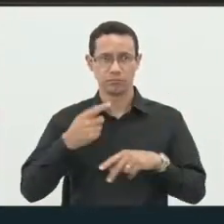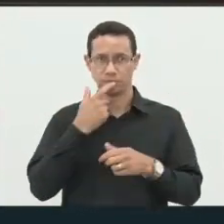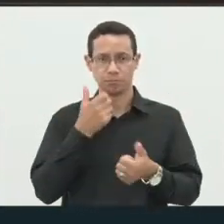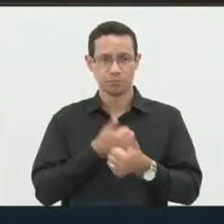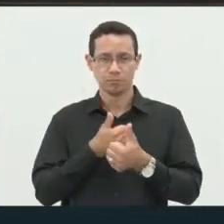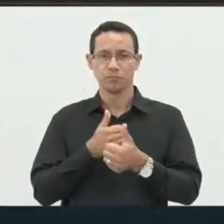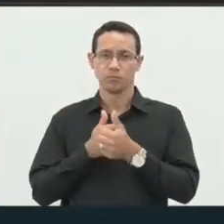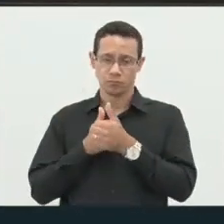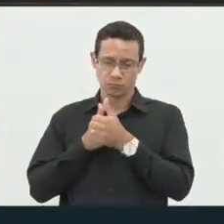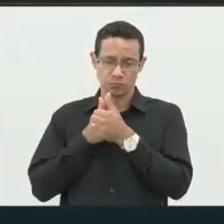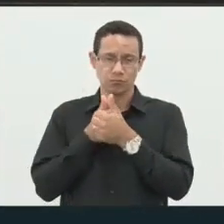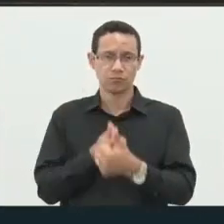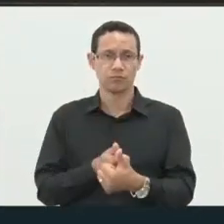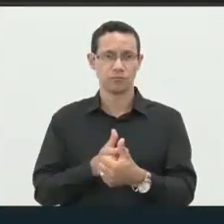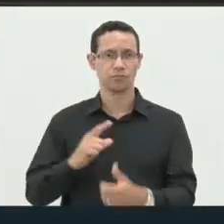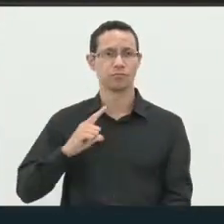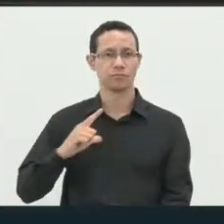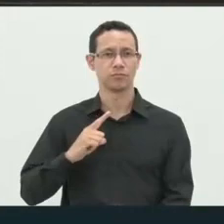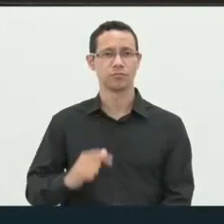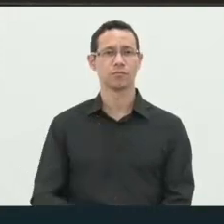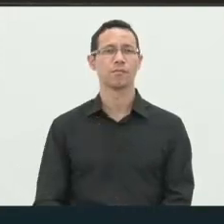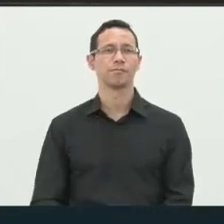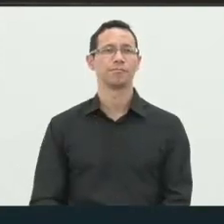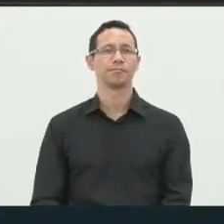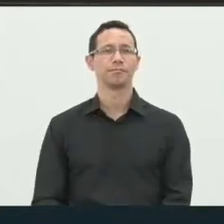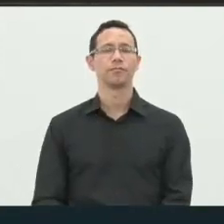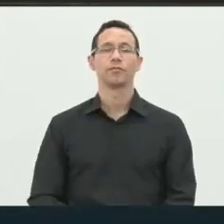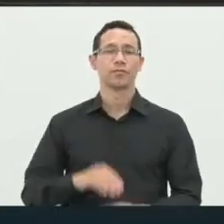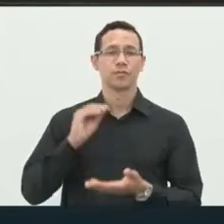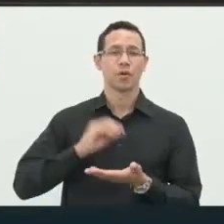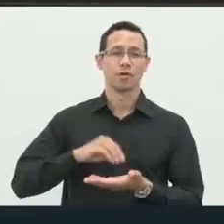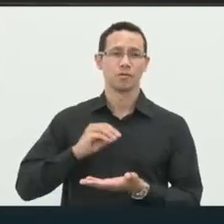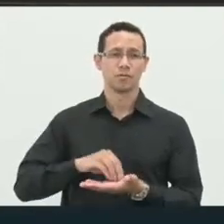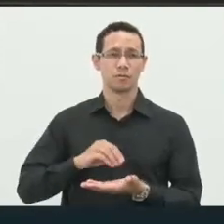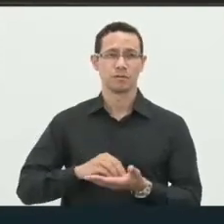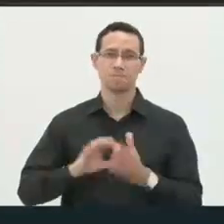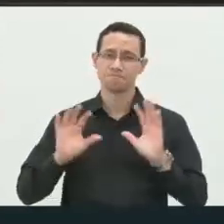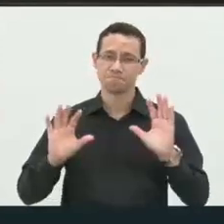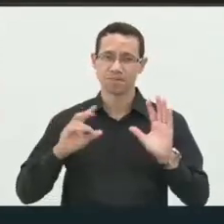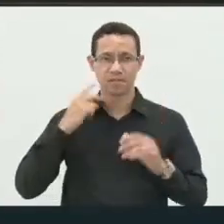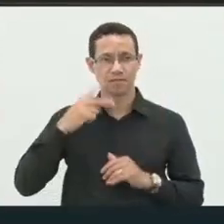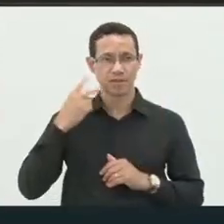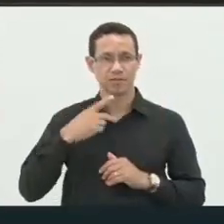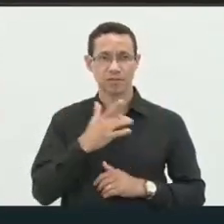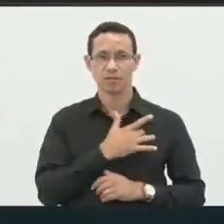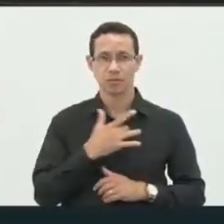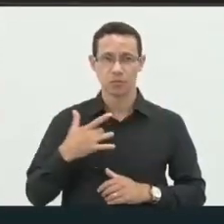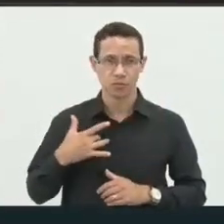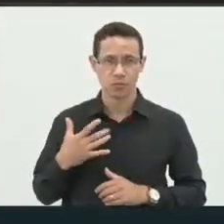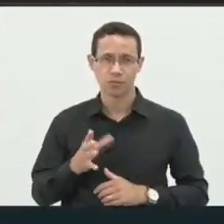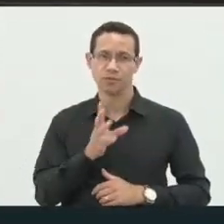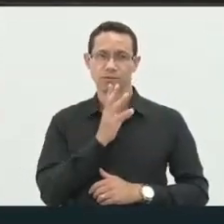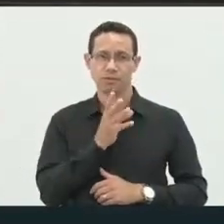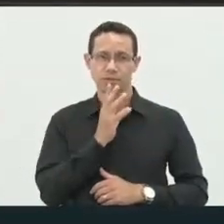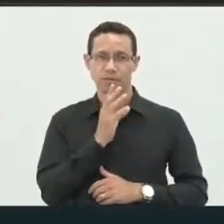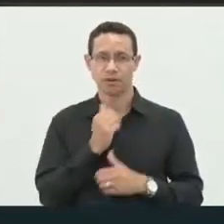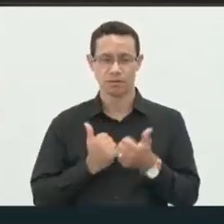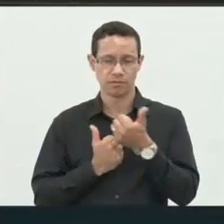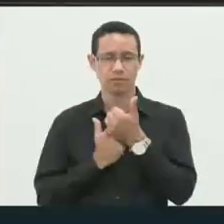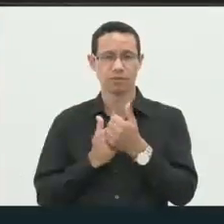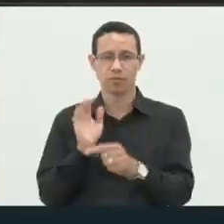vocês Então tá faltando aí não sei o que a gente tem vereadores da saúde e em defesa do